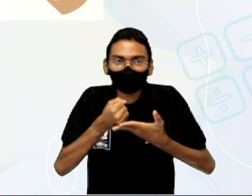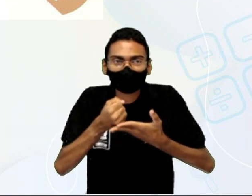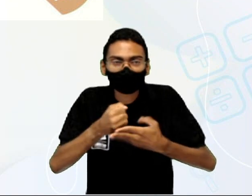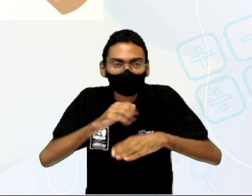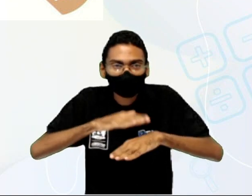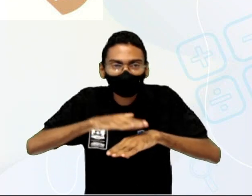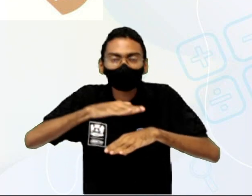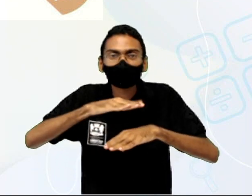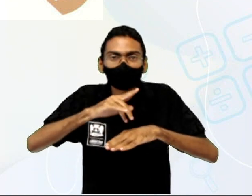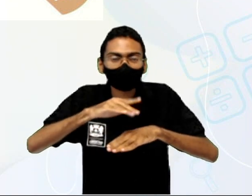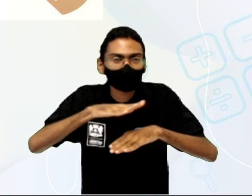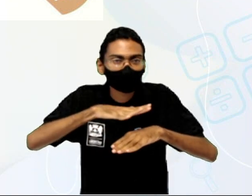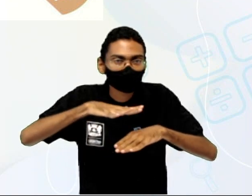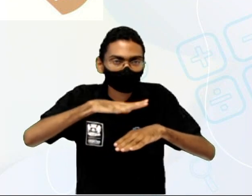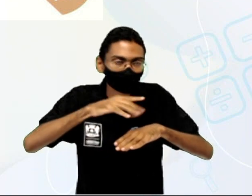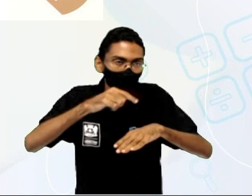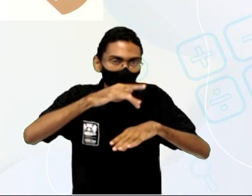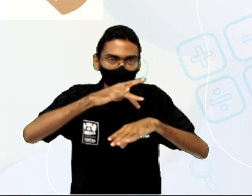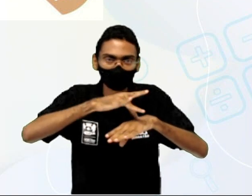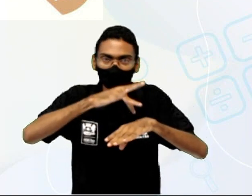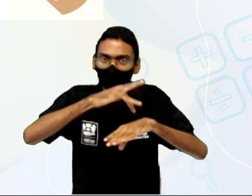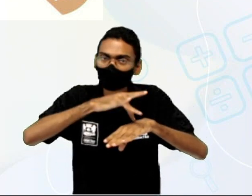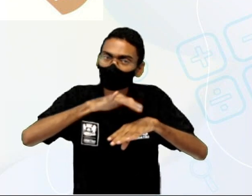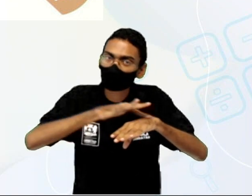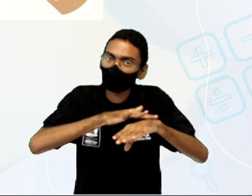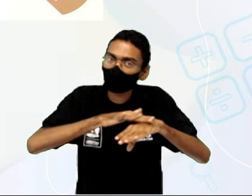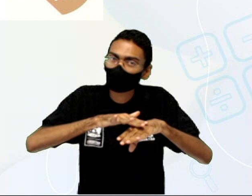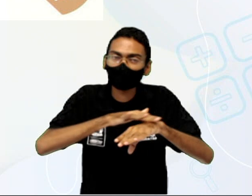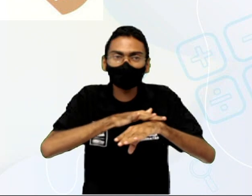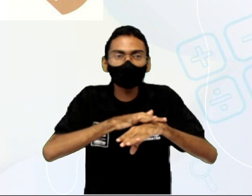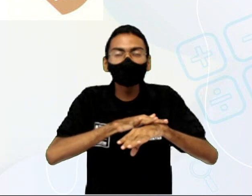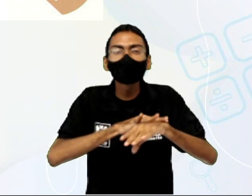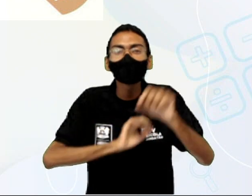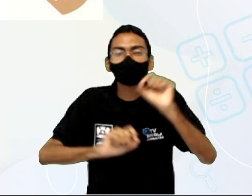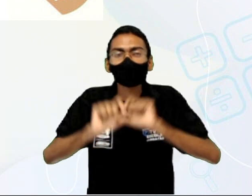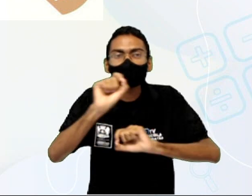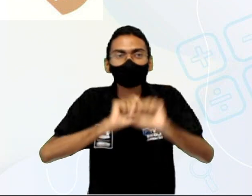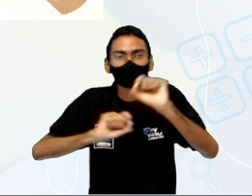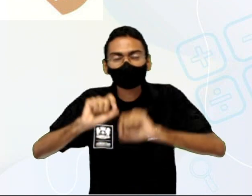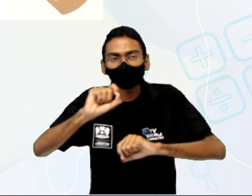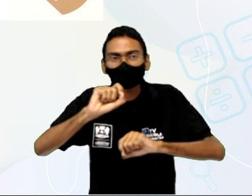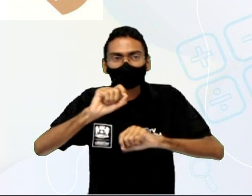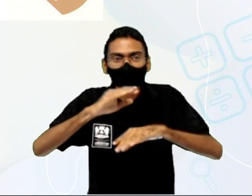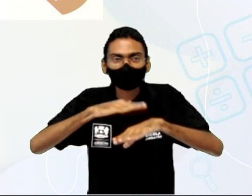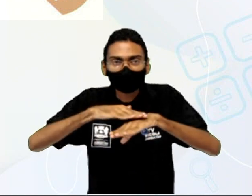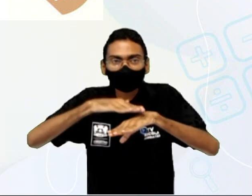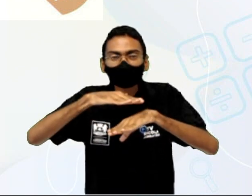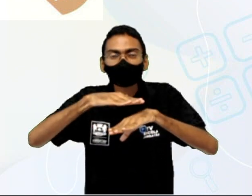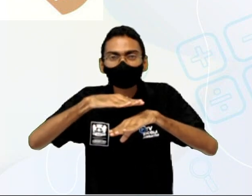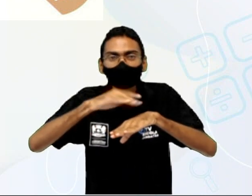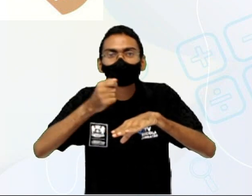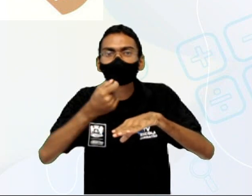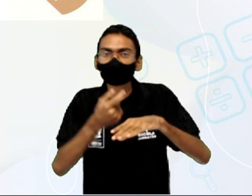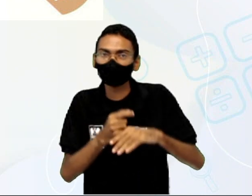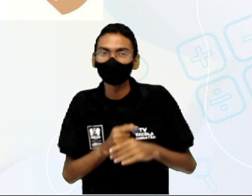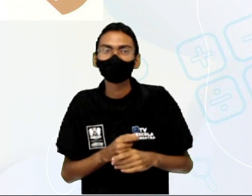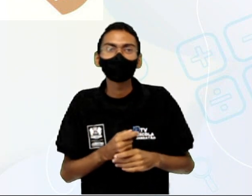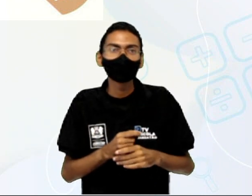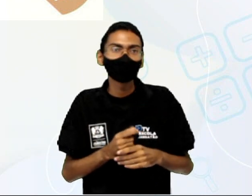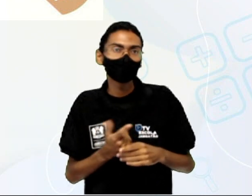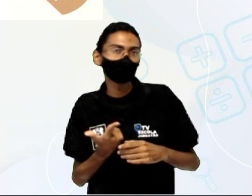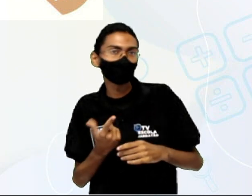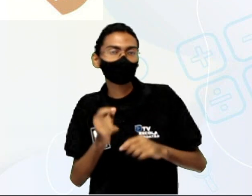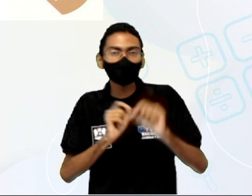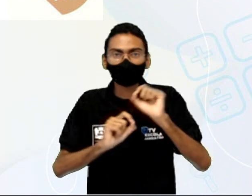área de contato com sua pele e, com isso, aumenta a sua ação bactericida.